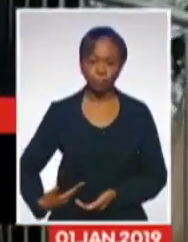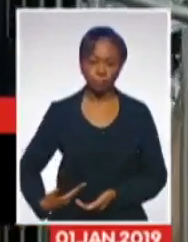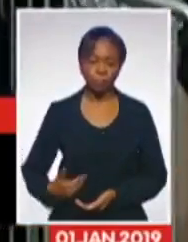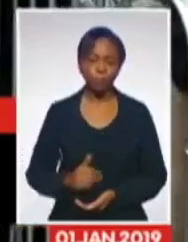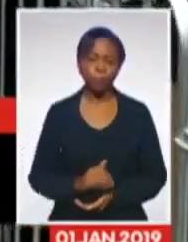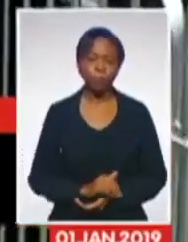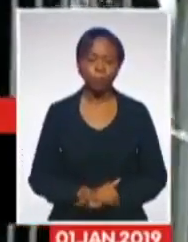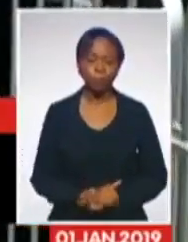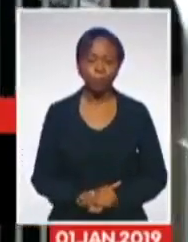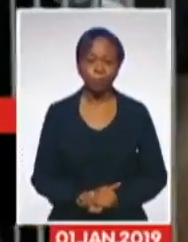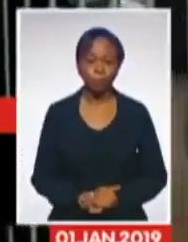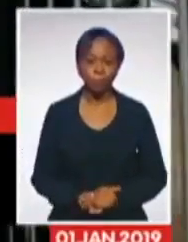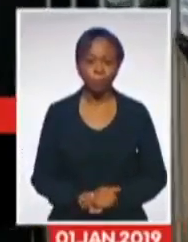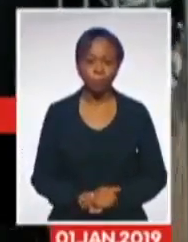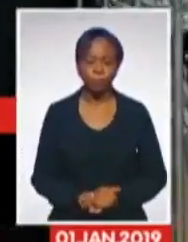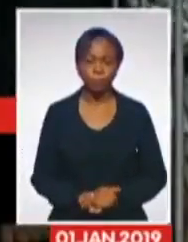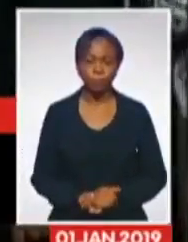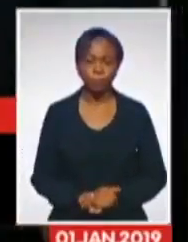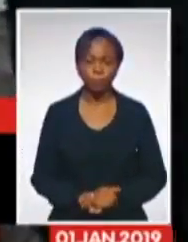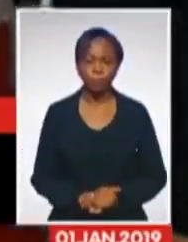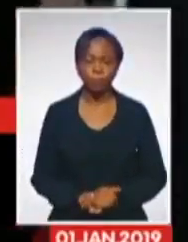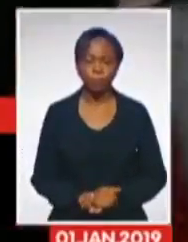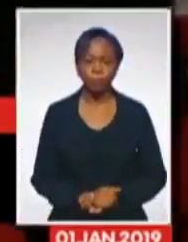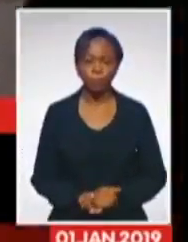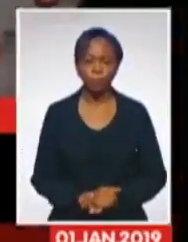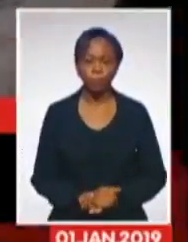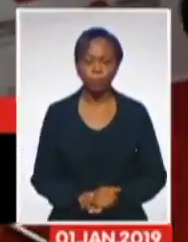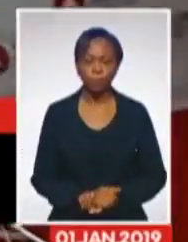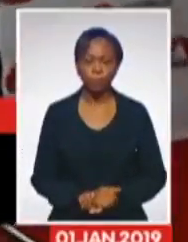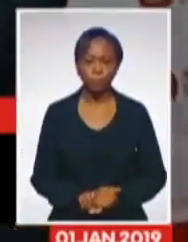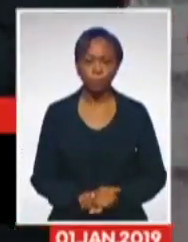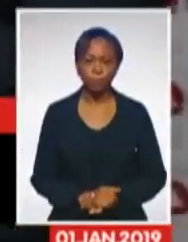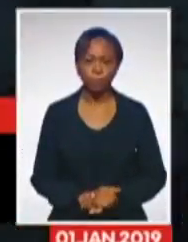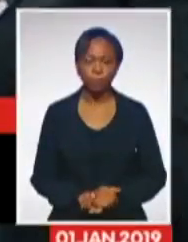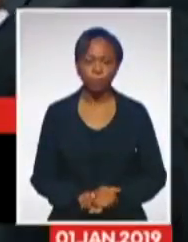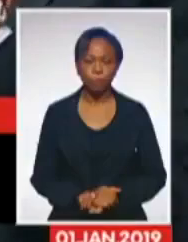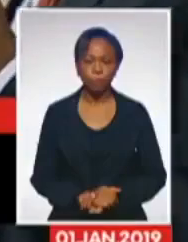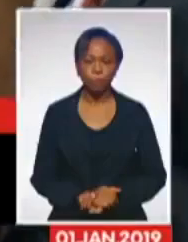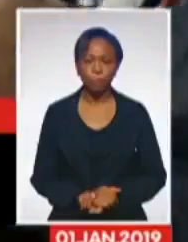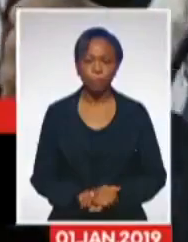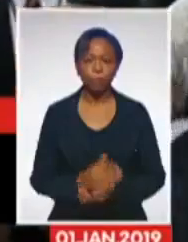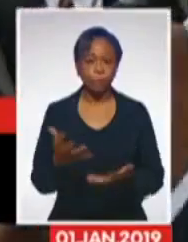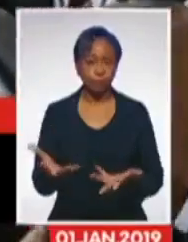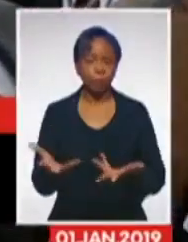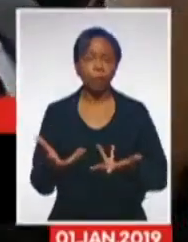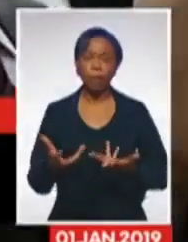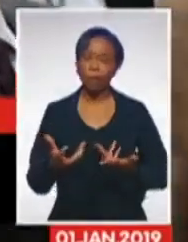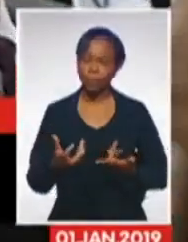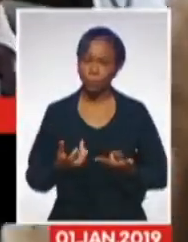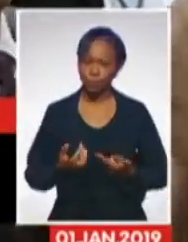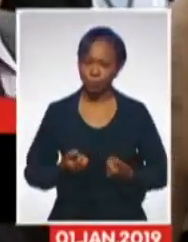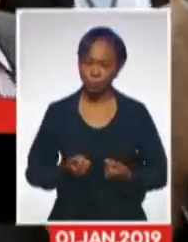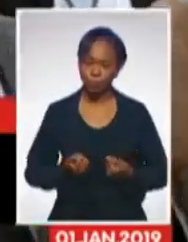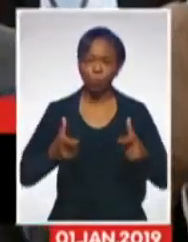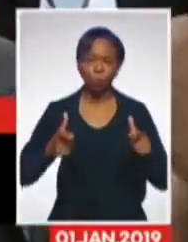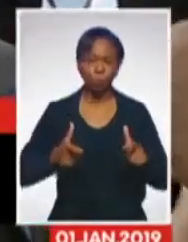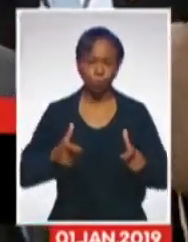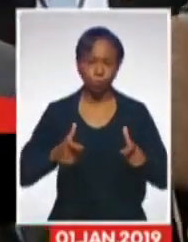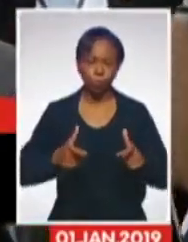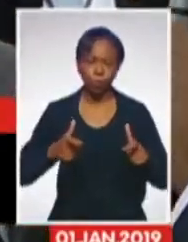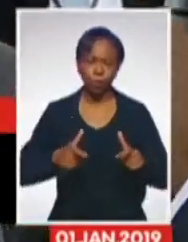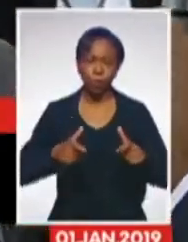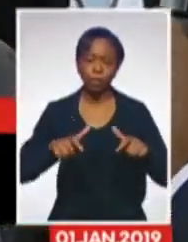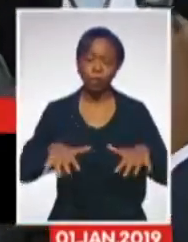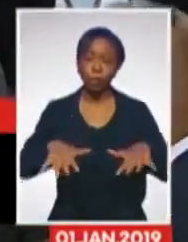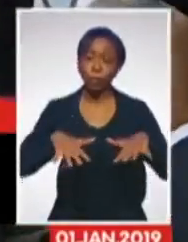A gente tem imagens, então, da chegada do governador Romeu Zema. Está sendo recebido no espaço José Aparecido